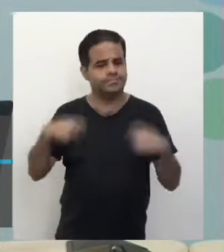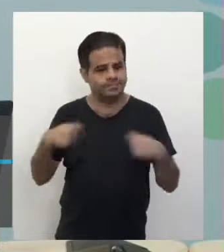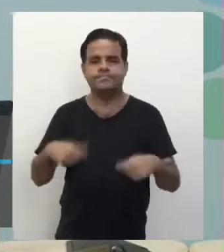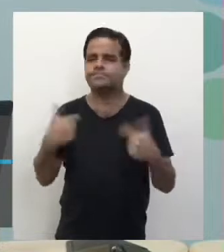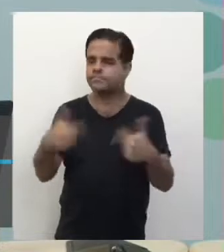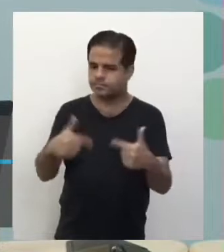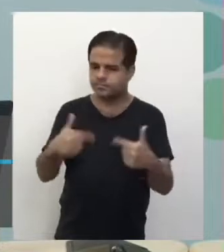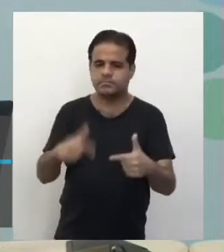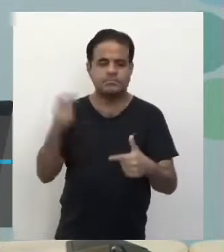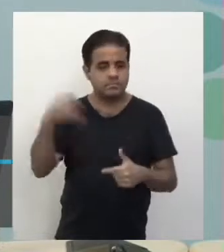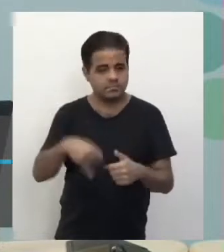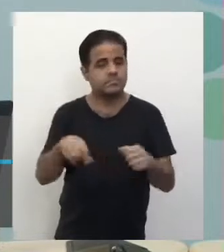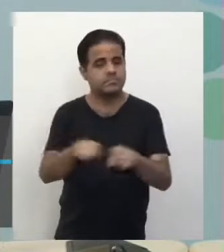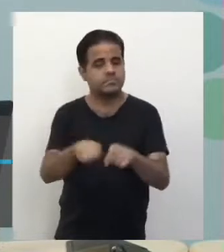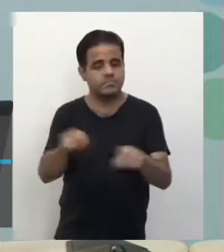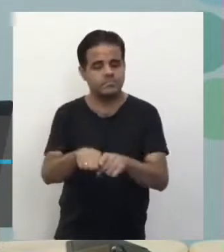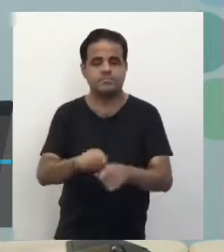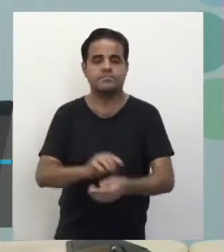emprego também.